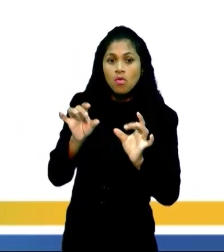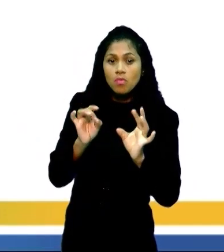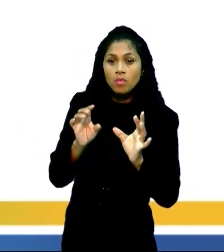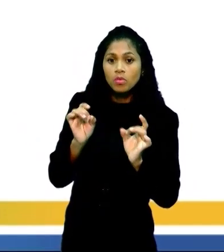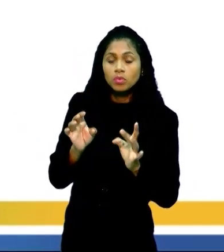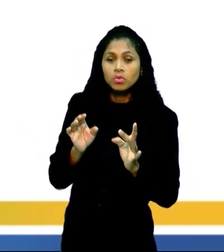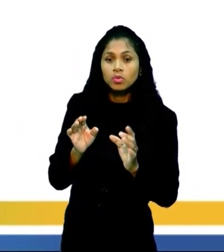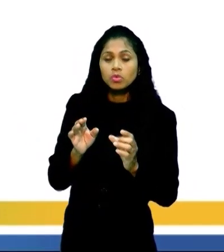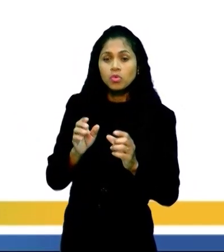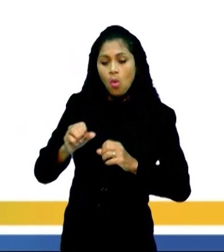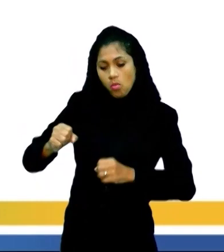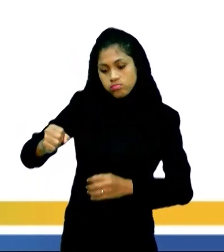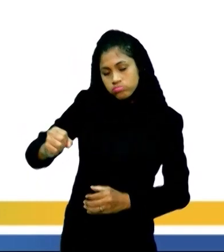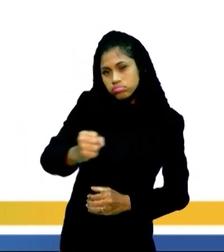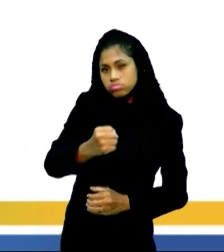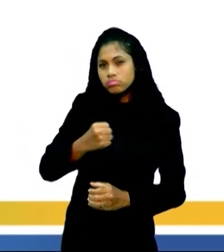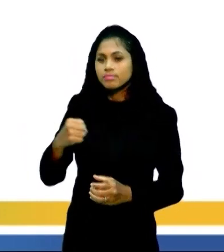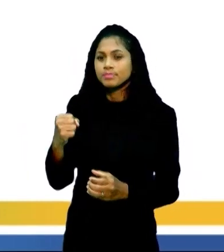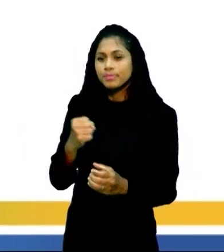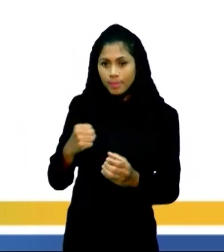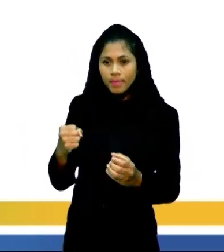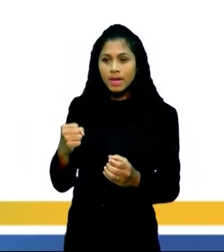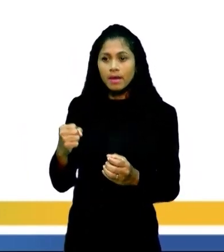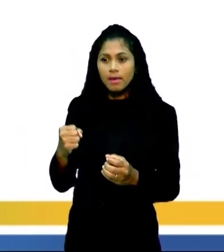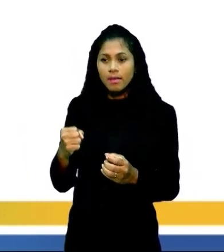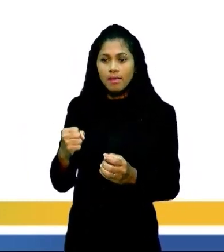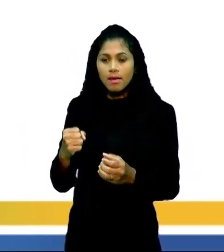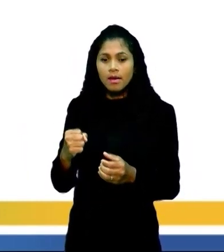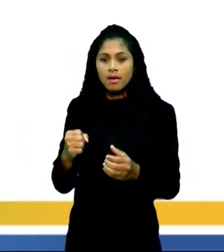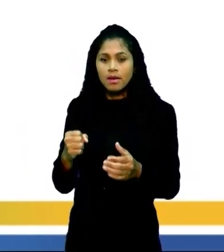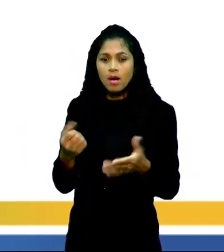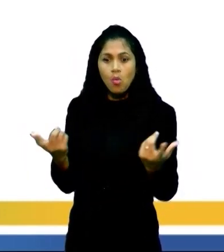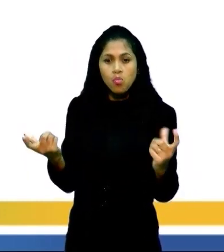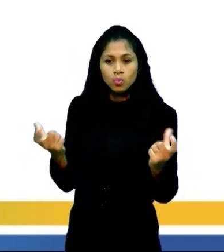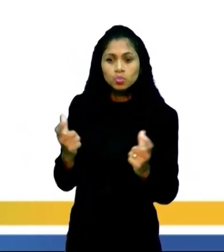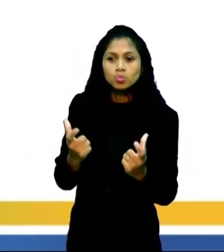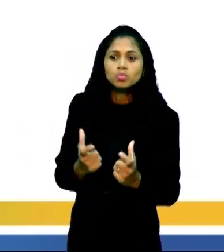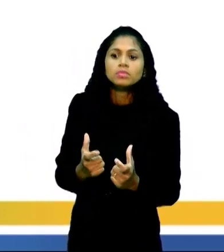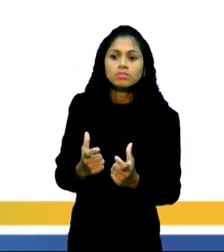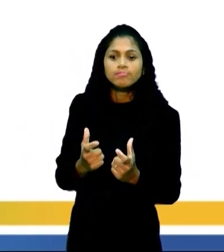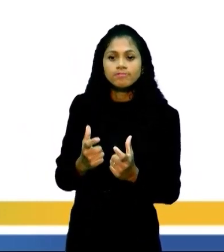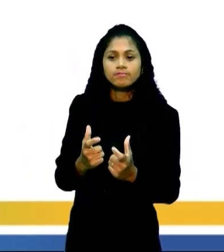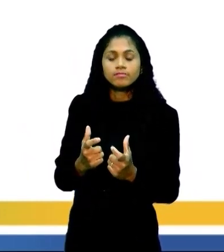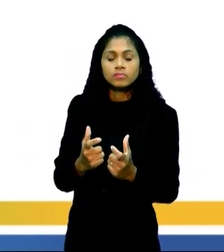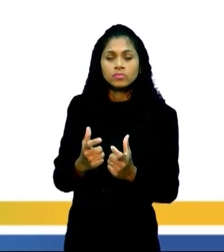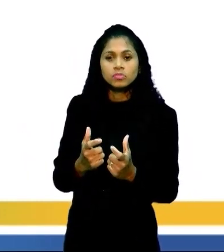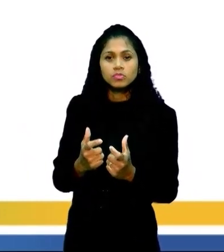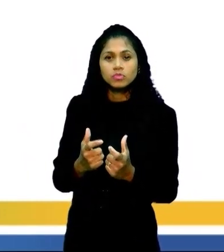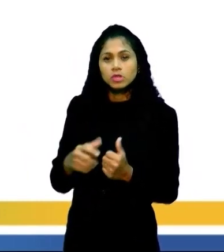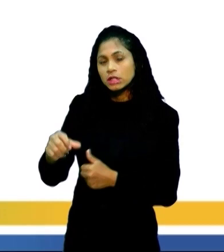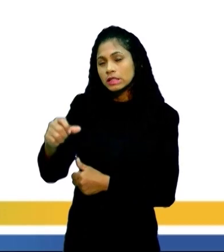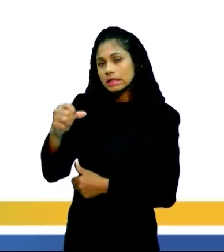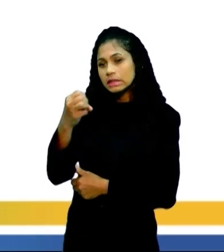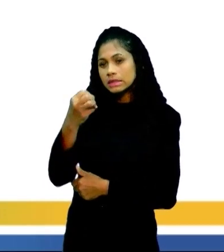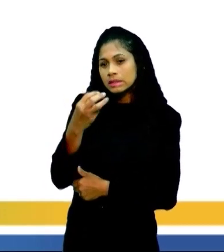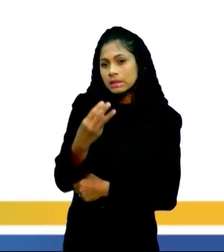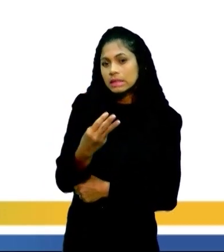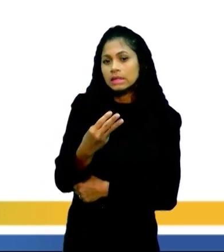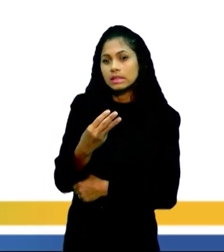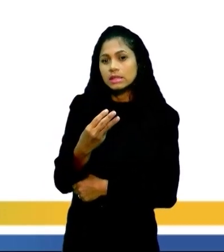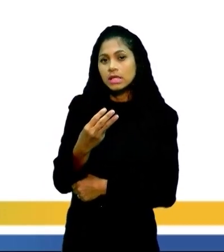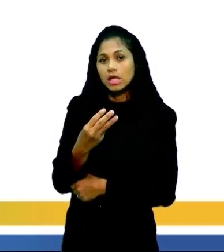de receitas de iogurte, considerando os 3 tipos, que ele deve preparar para